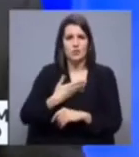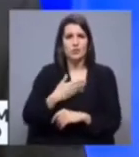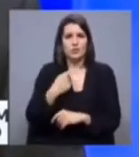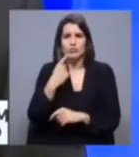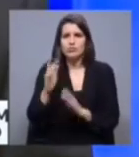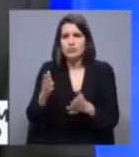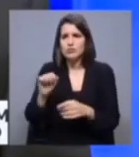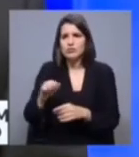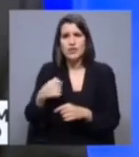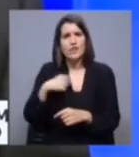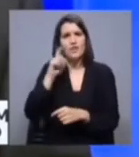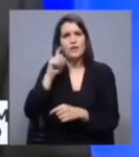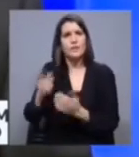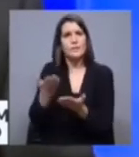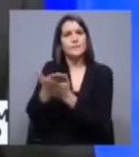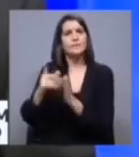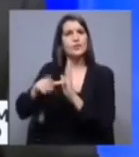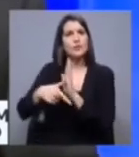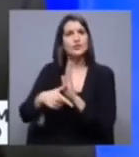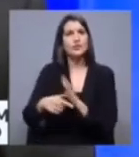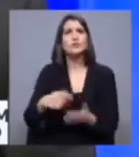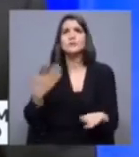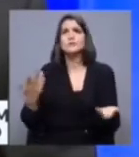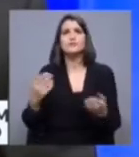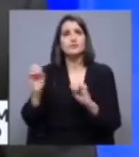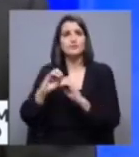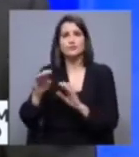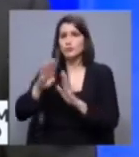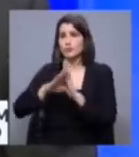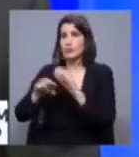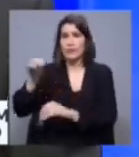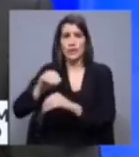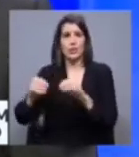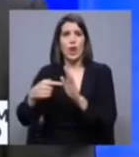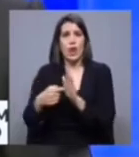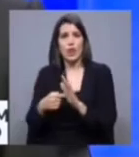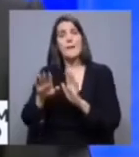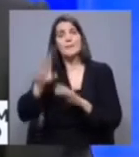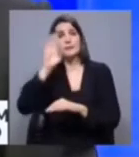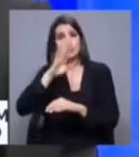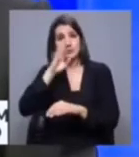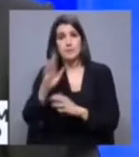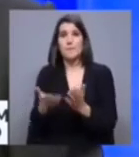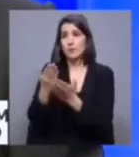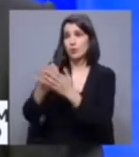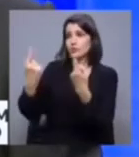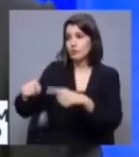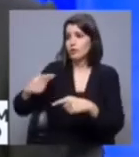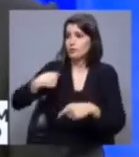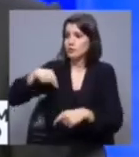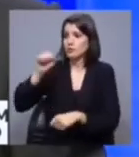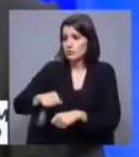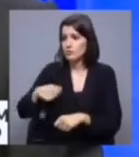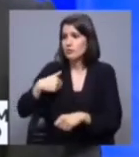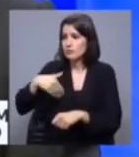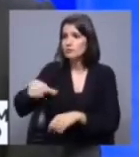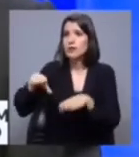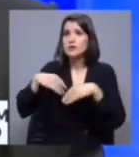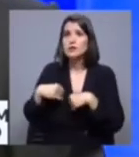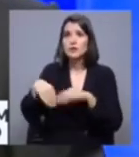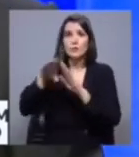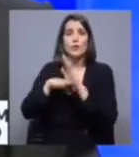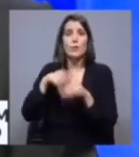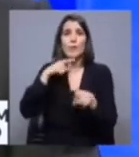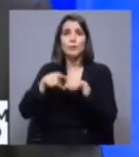como já apresentámos projetos. Enfim, não tomamos a iniciativa legislativa, não consta do nosso programa eleitoral, mas se houver propostas nesse sentido, vamos certamente a jogo, porque está no nosso programa